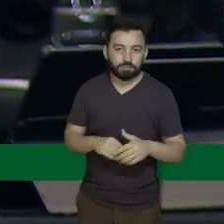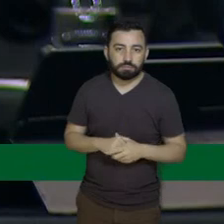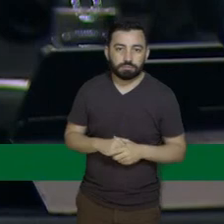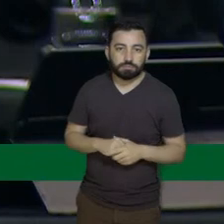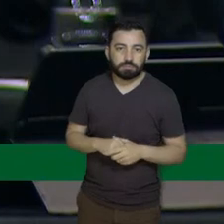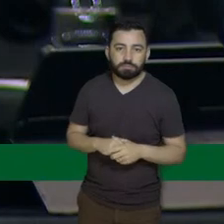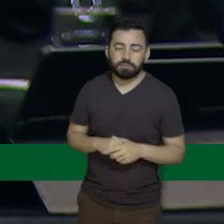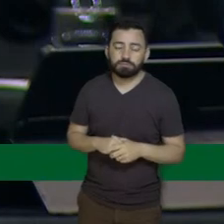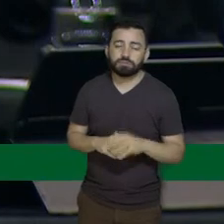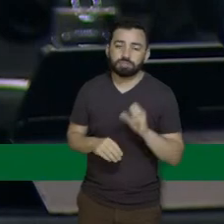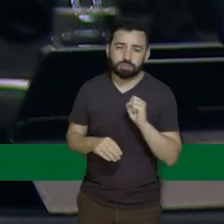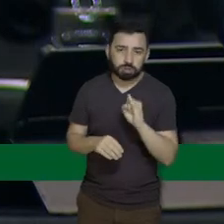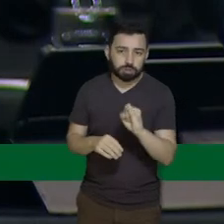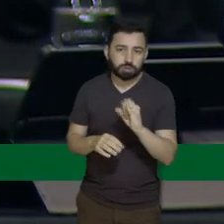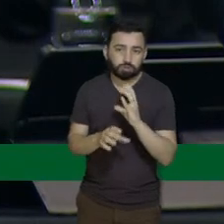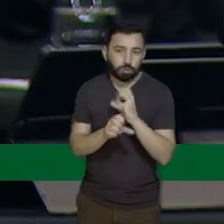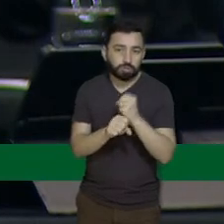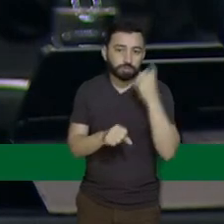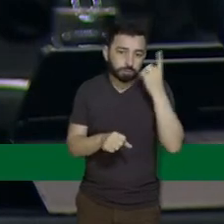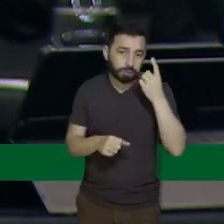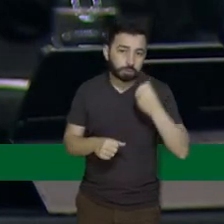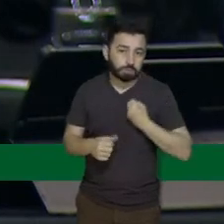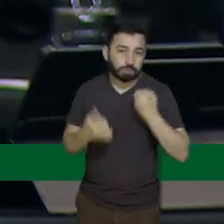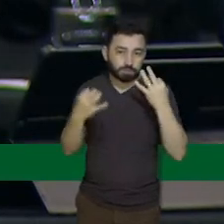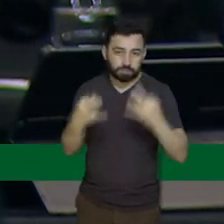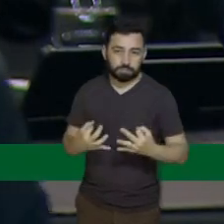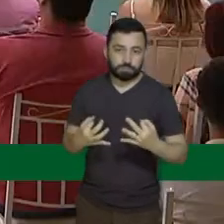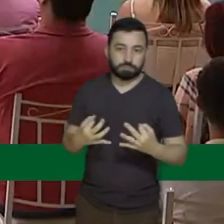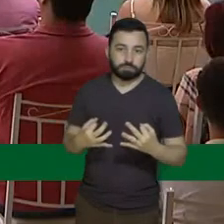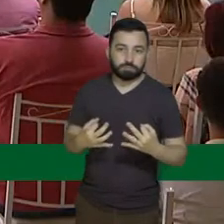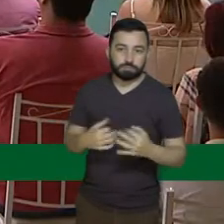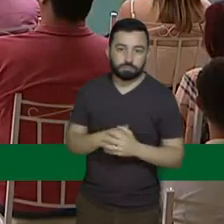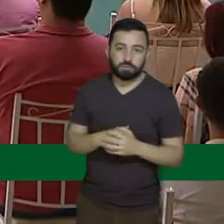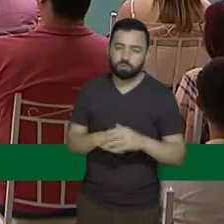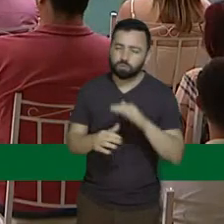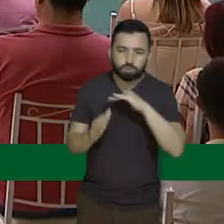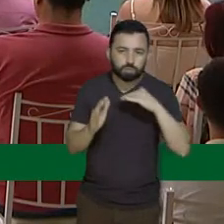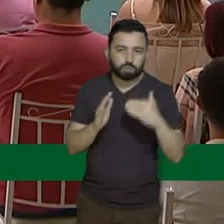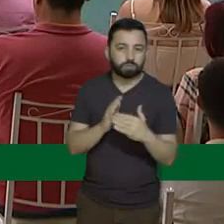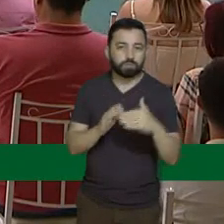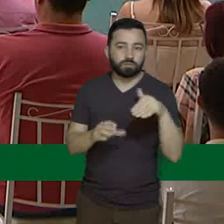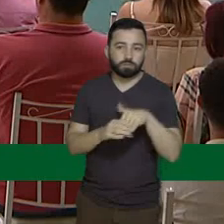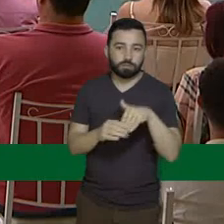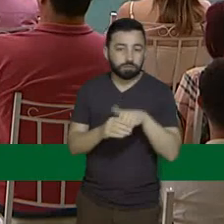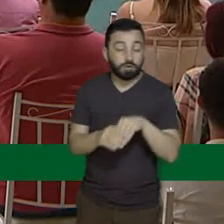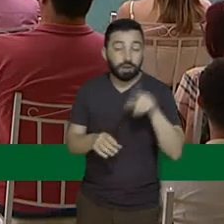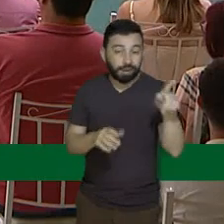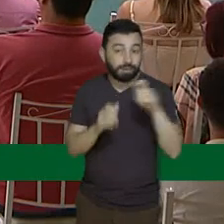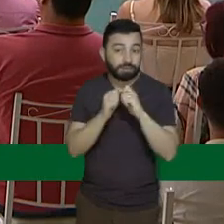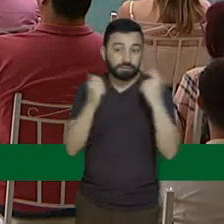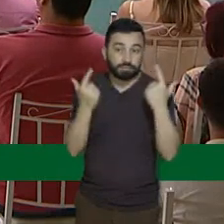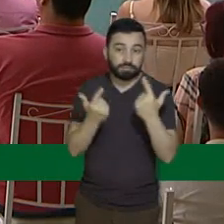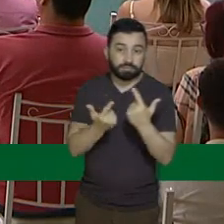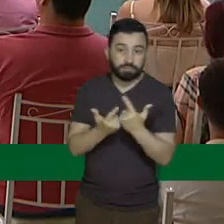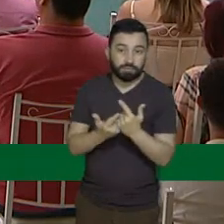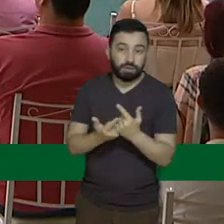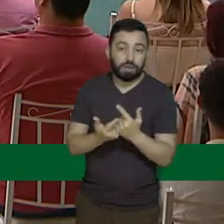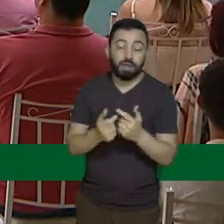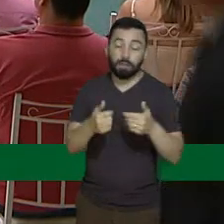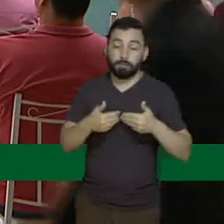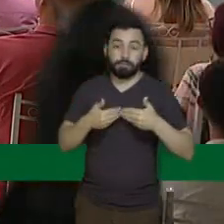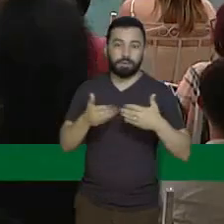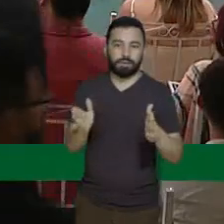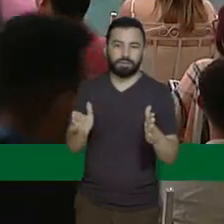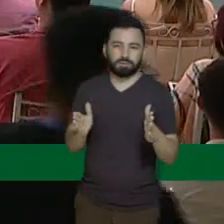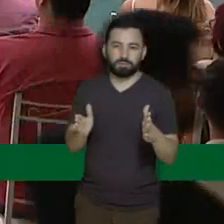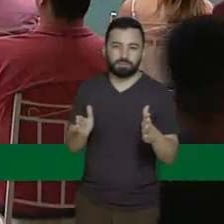quórum qualificado para estas votações. Todas as nossas votações lá na Assembleia Legislativa, elas são votações abertas.